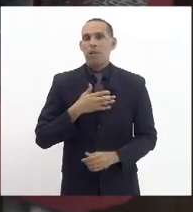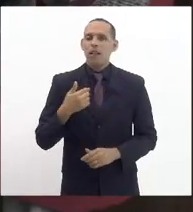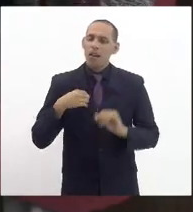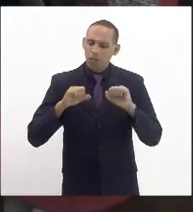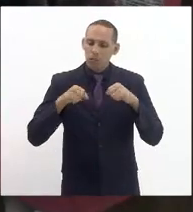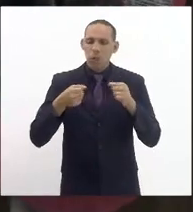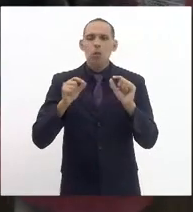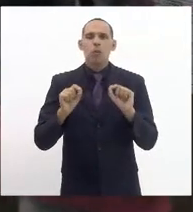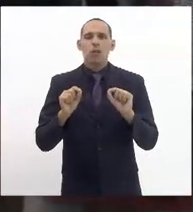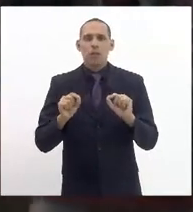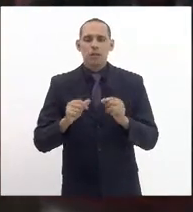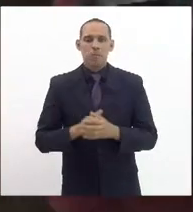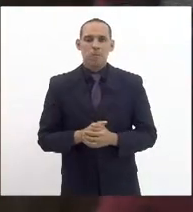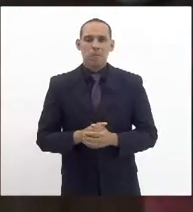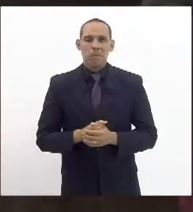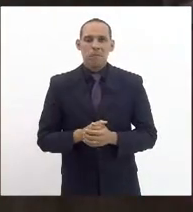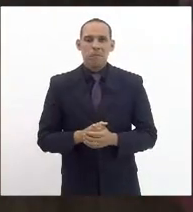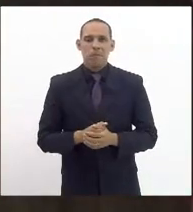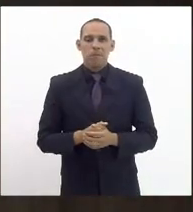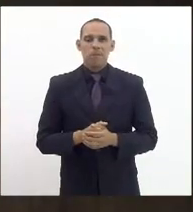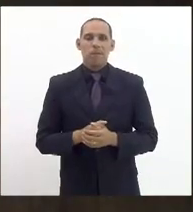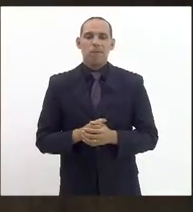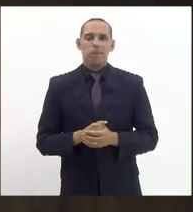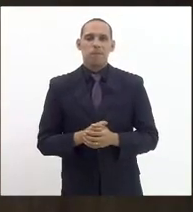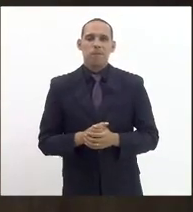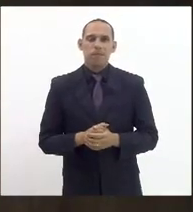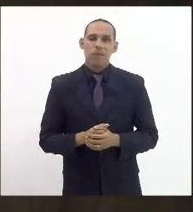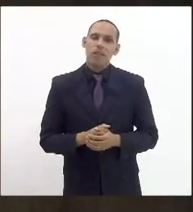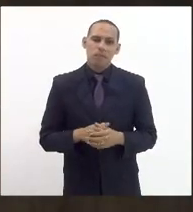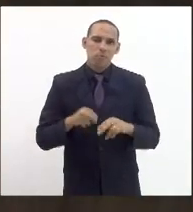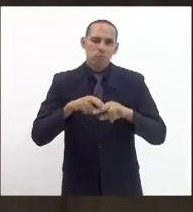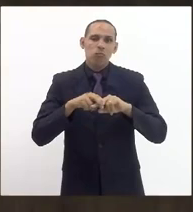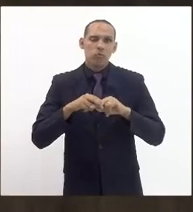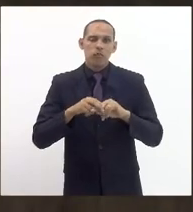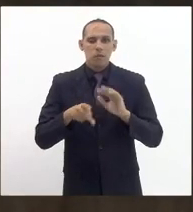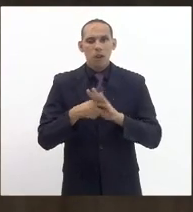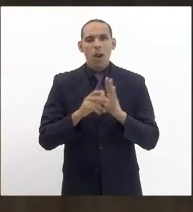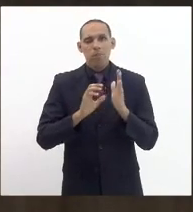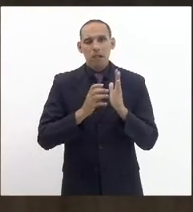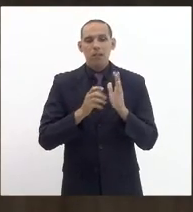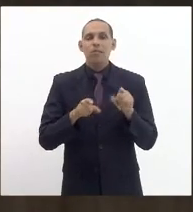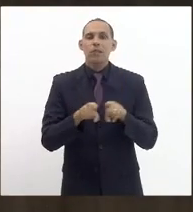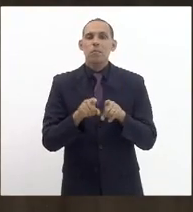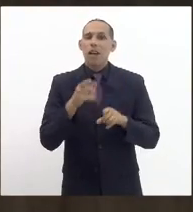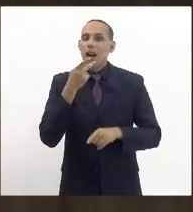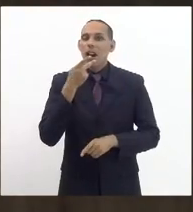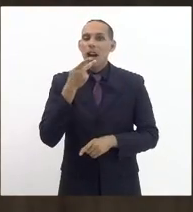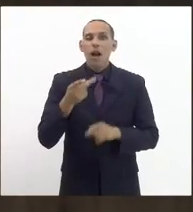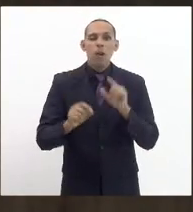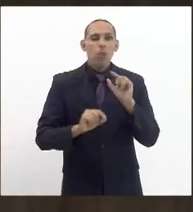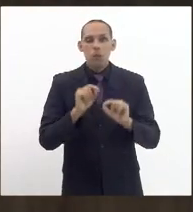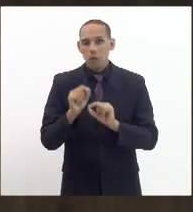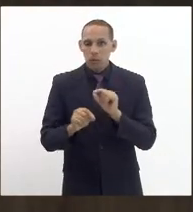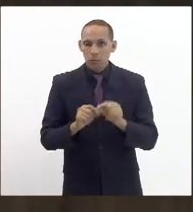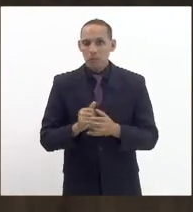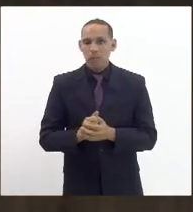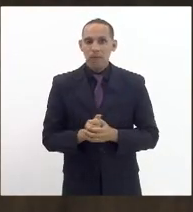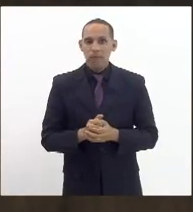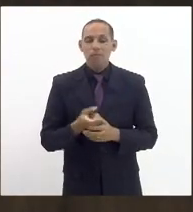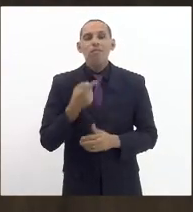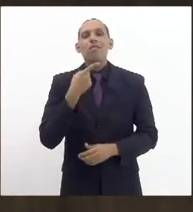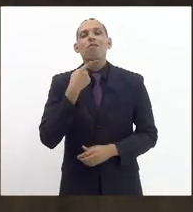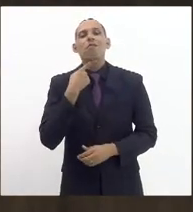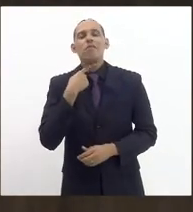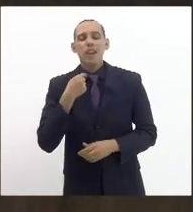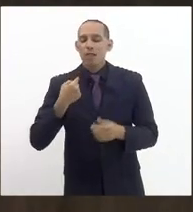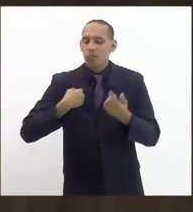na tese aqui, além das razões partidárias, mas dizer que, além de desejar